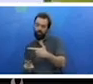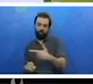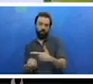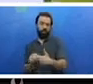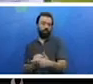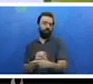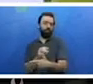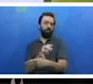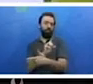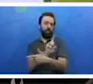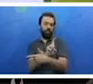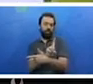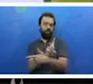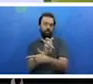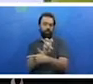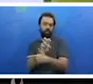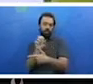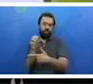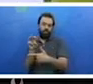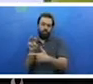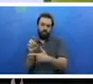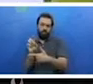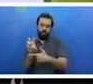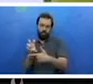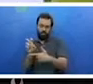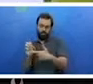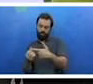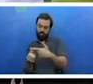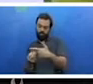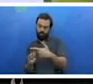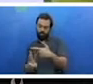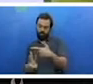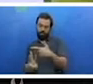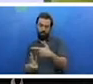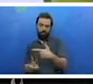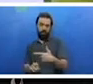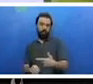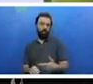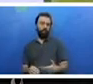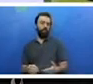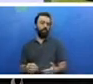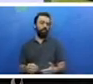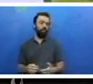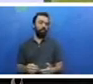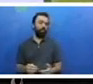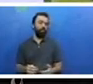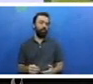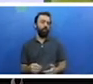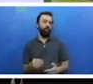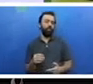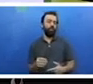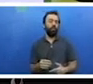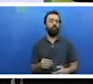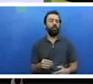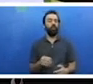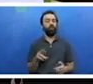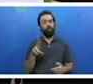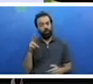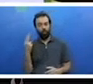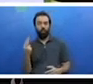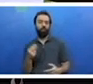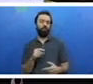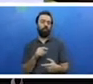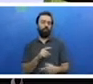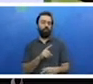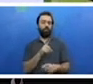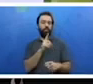15 dividido por 5, 3. Ou, se eu quisesse fazer o inverso, eu ia multiplicar. 1 vezes